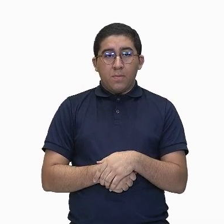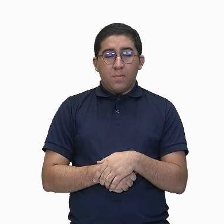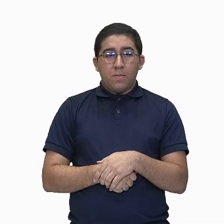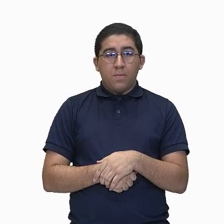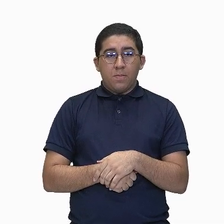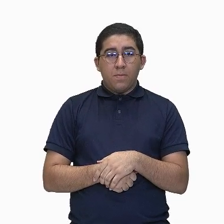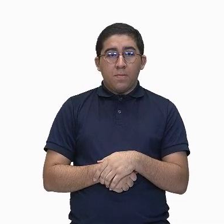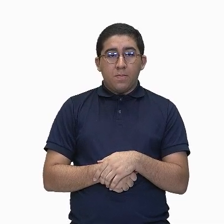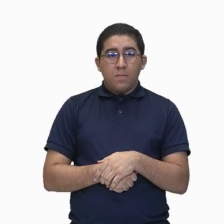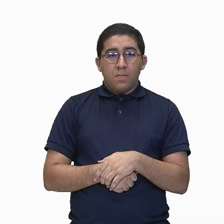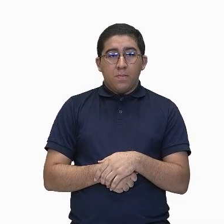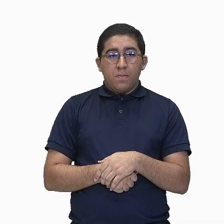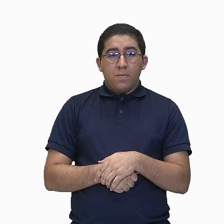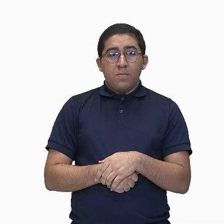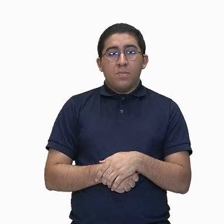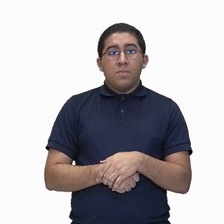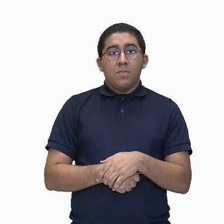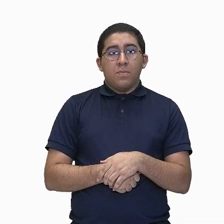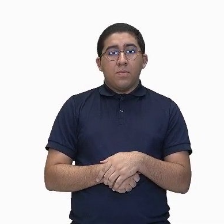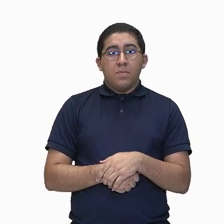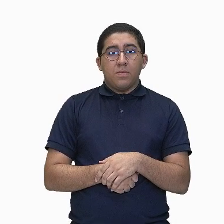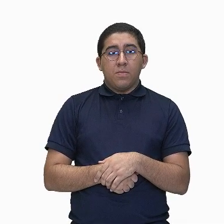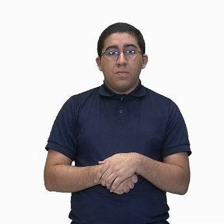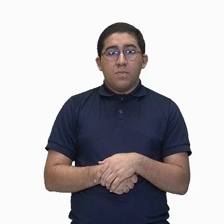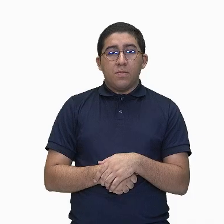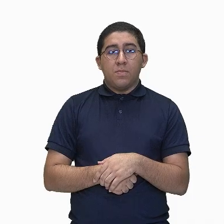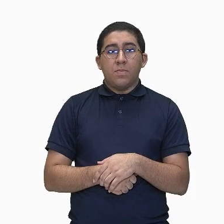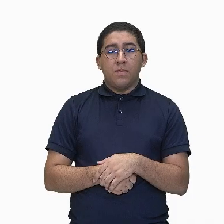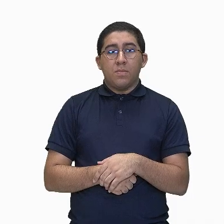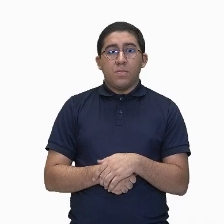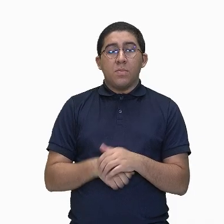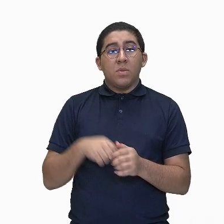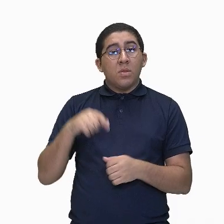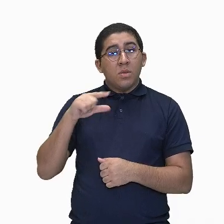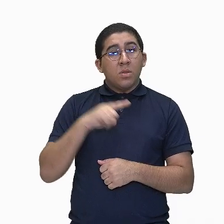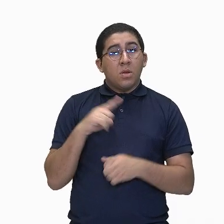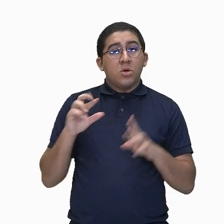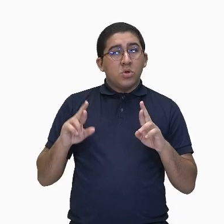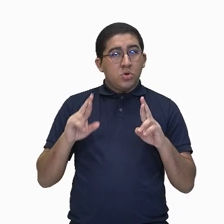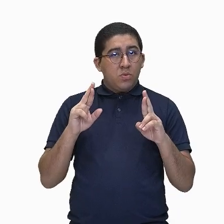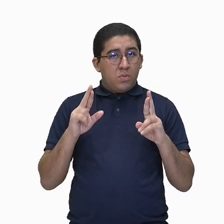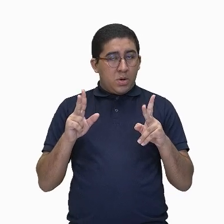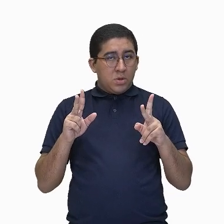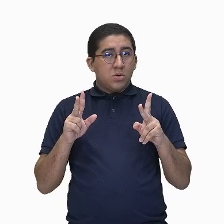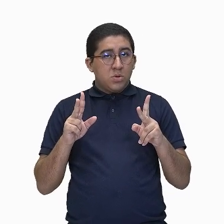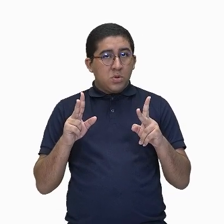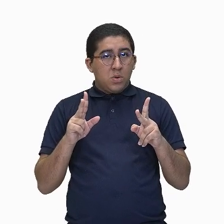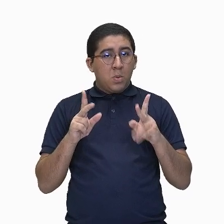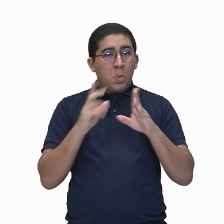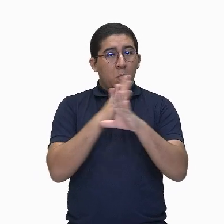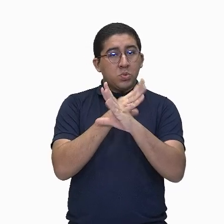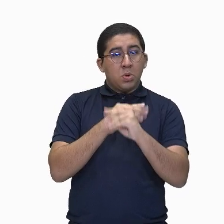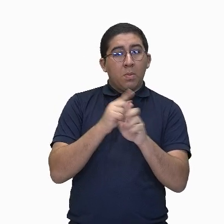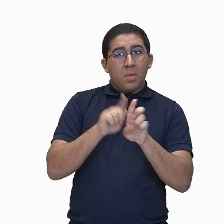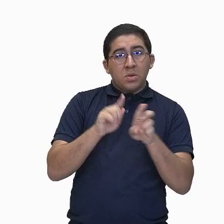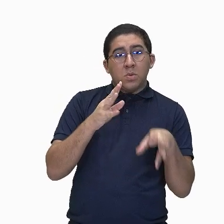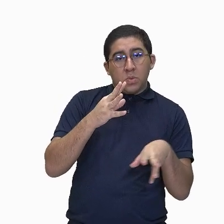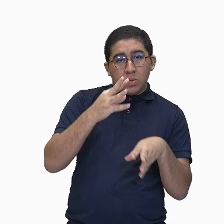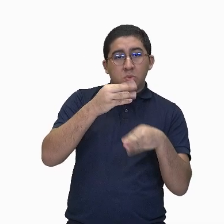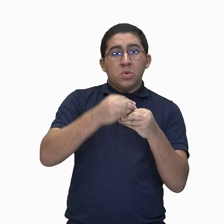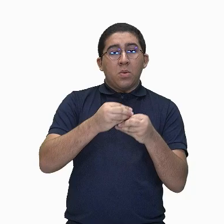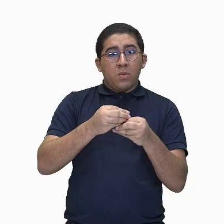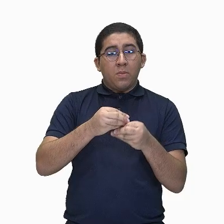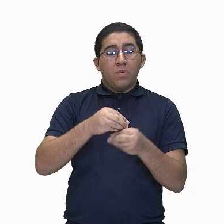né? Mas que ela também proporciona o sentido de adição. João não só gosta de nadar é